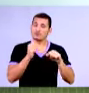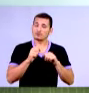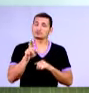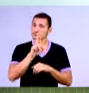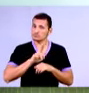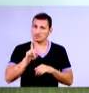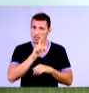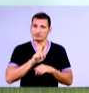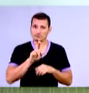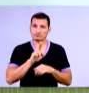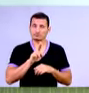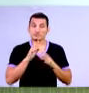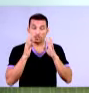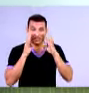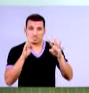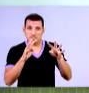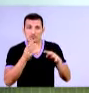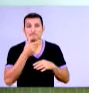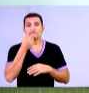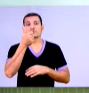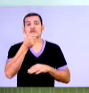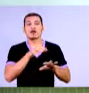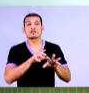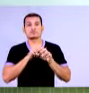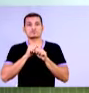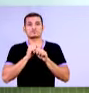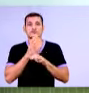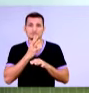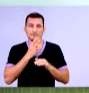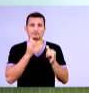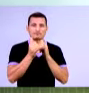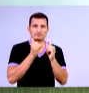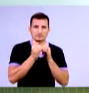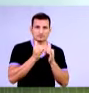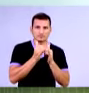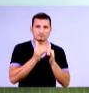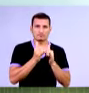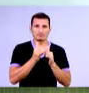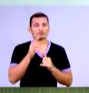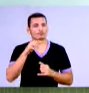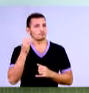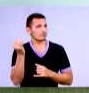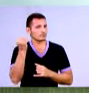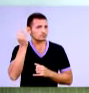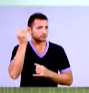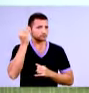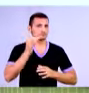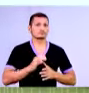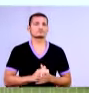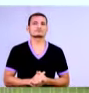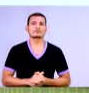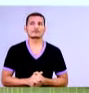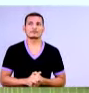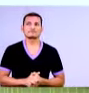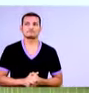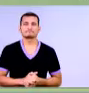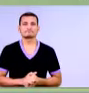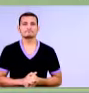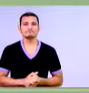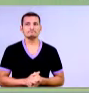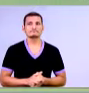manter a atenção, para melhorar a retenção do conhecimento, né, da informação. Isso é muito importante. Mais um